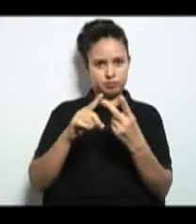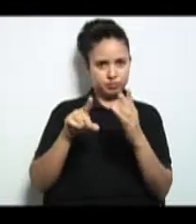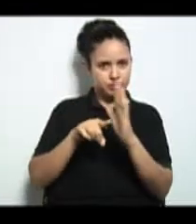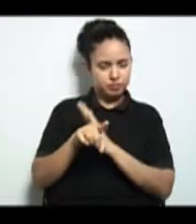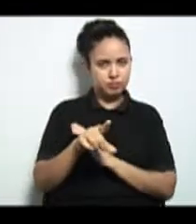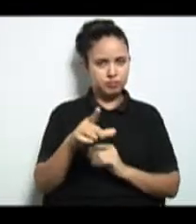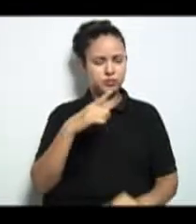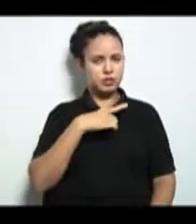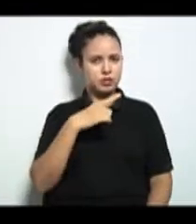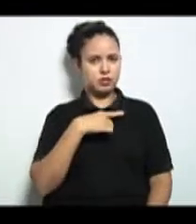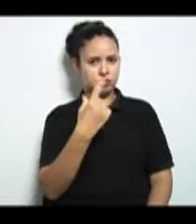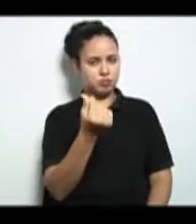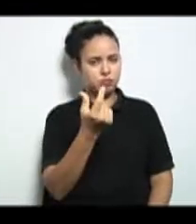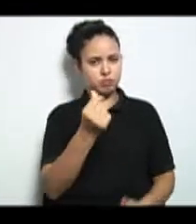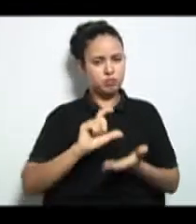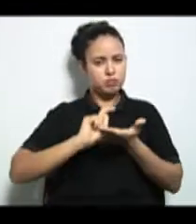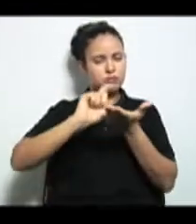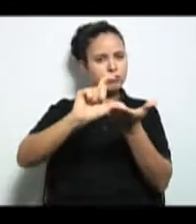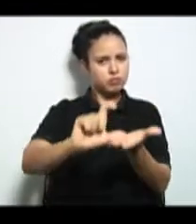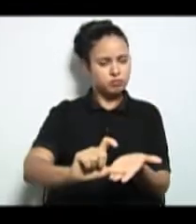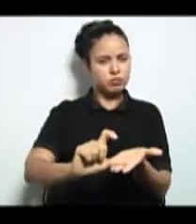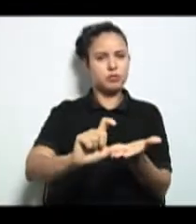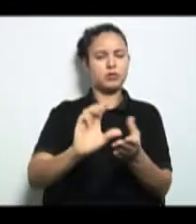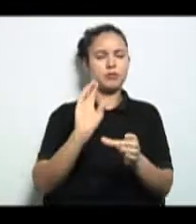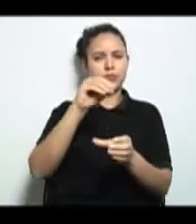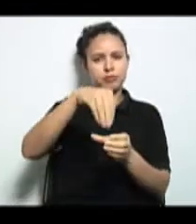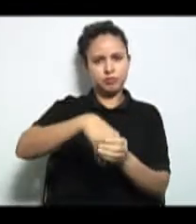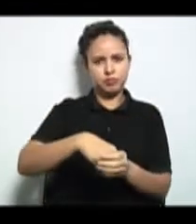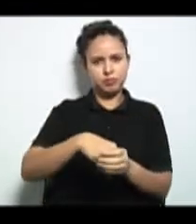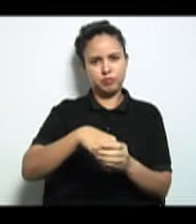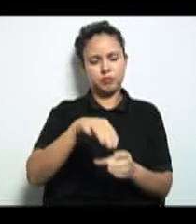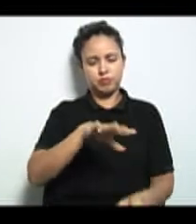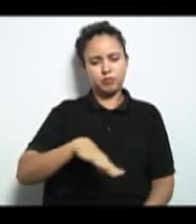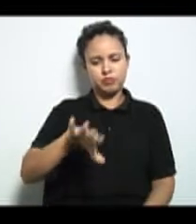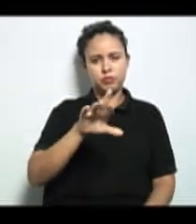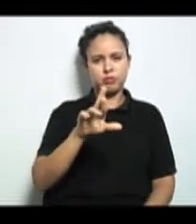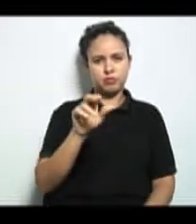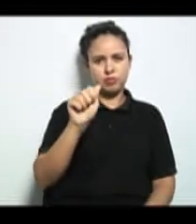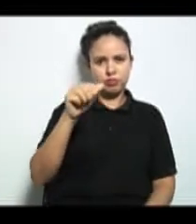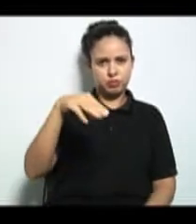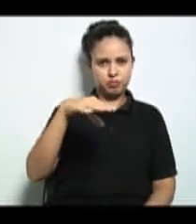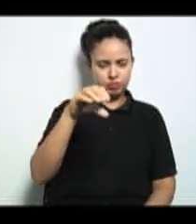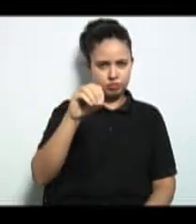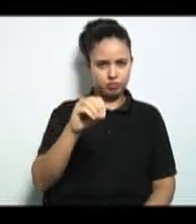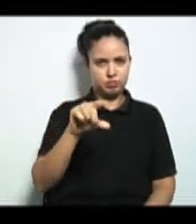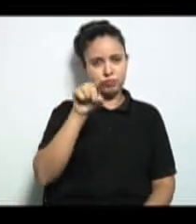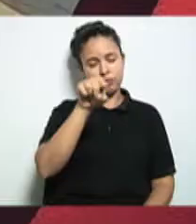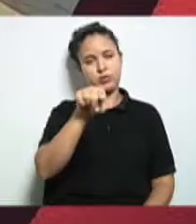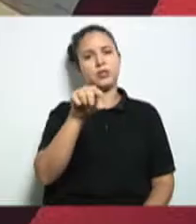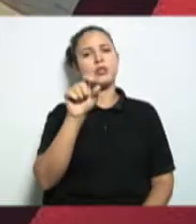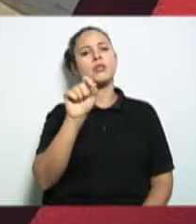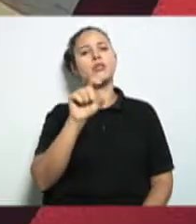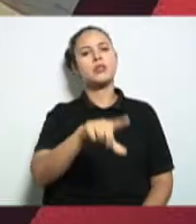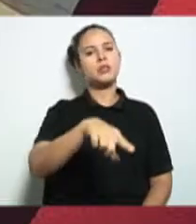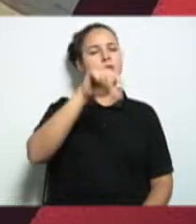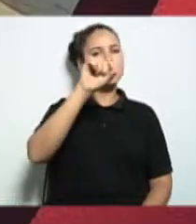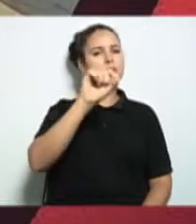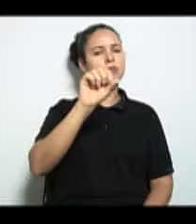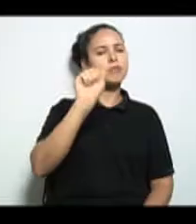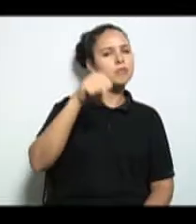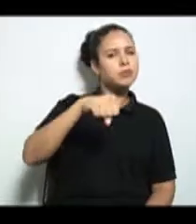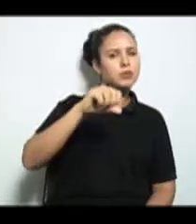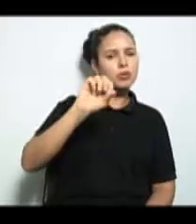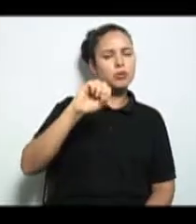pergunta, você teria um valor para cooperar dentro desse ramo que você escolheu? sim ou não? E a terceira